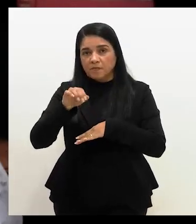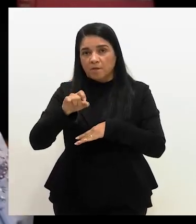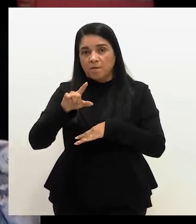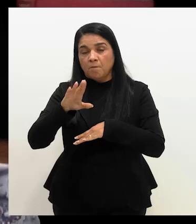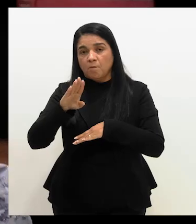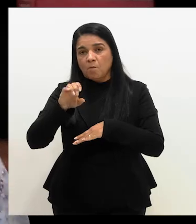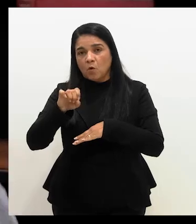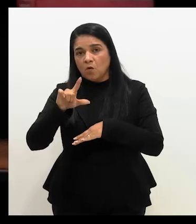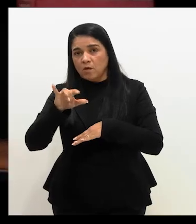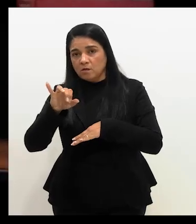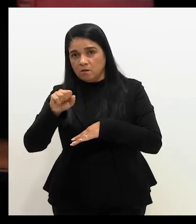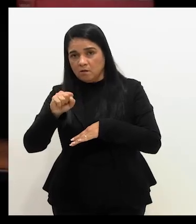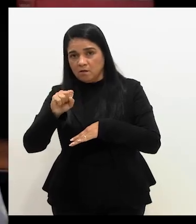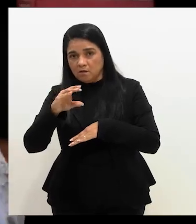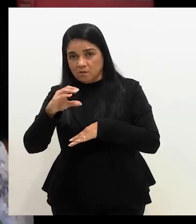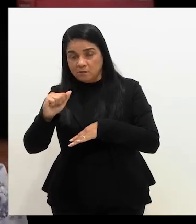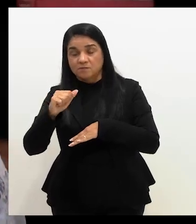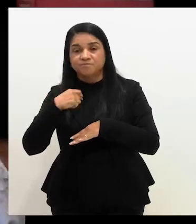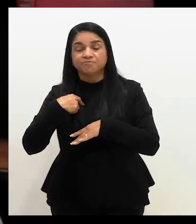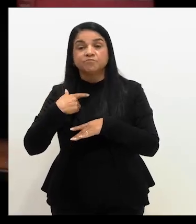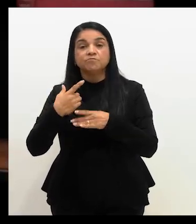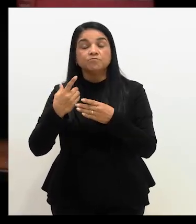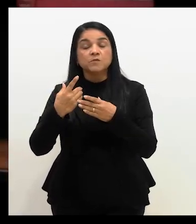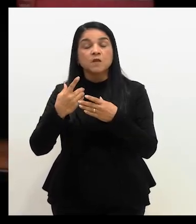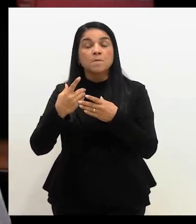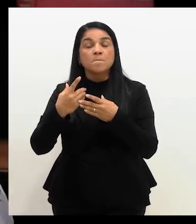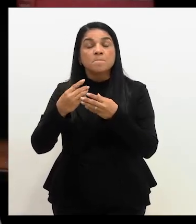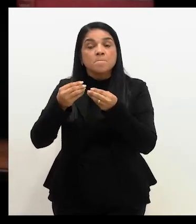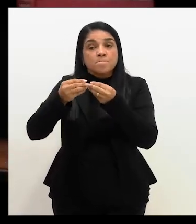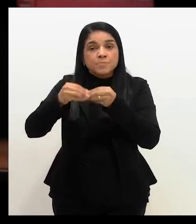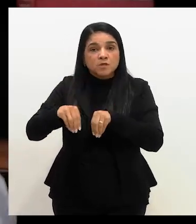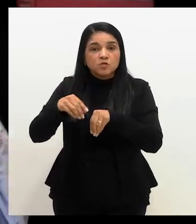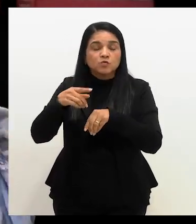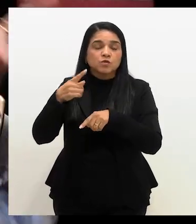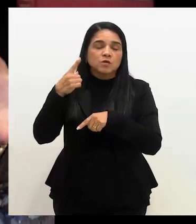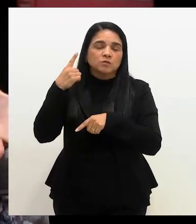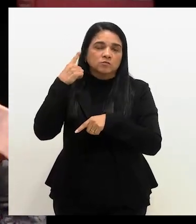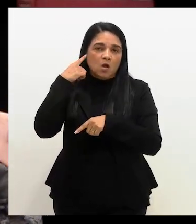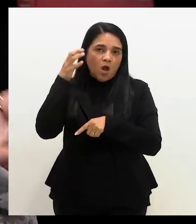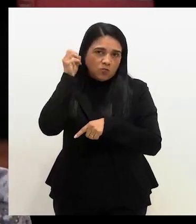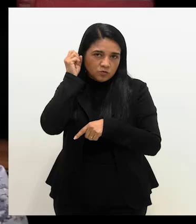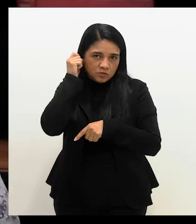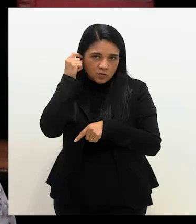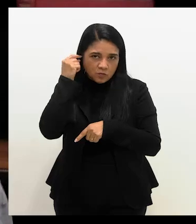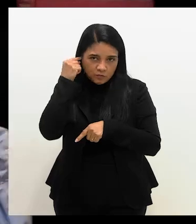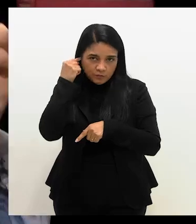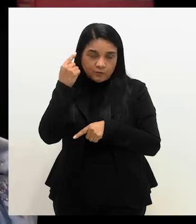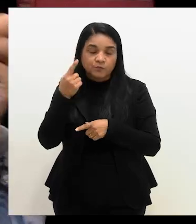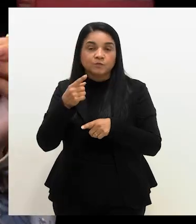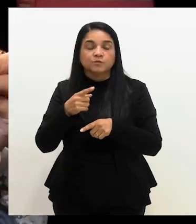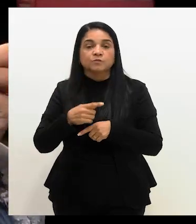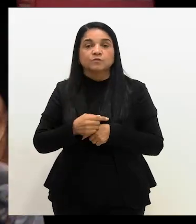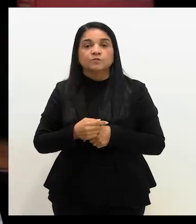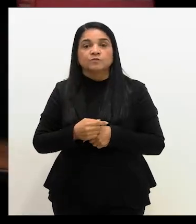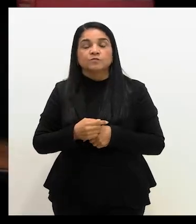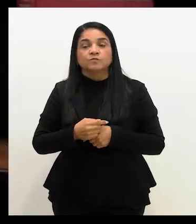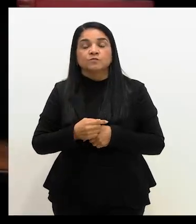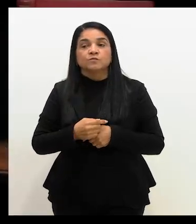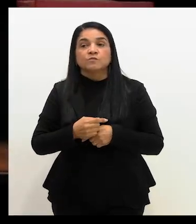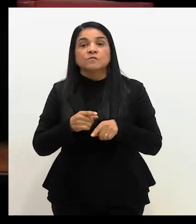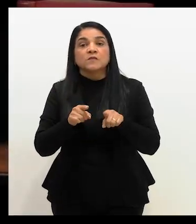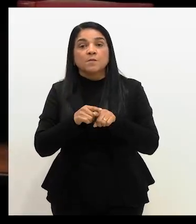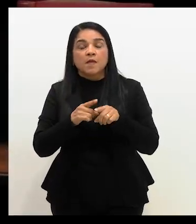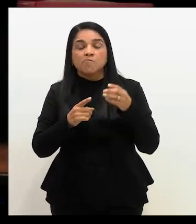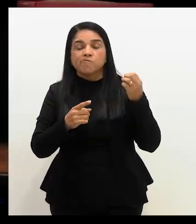ligadas diretamente ali à lesão do meu córtex auditivo, da minha parte auditiva, né? Da minha parte coclear auditiva.